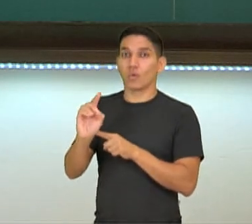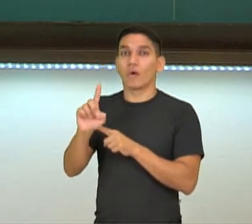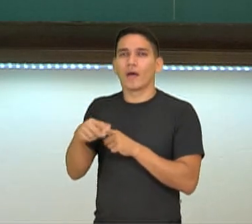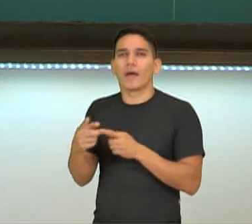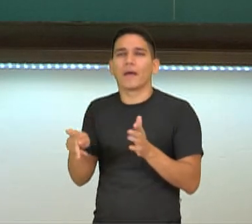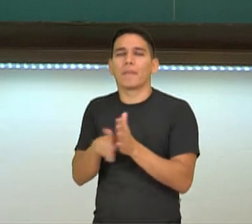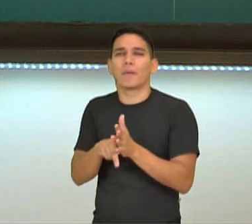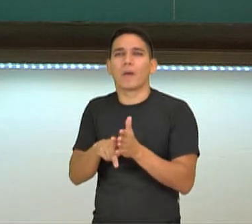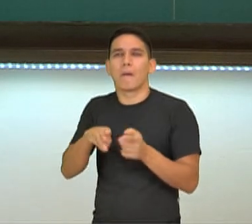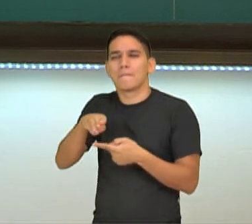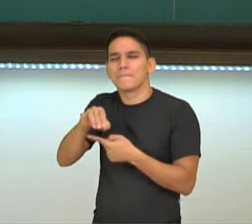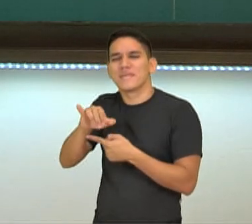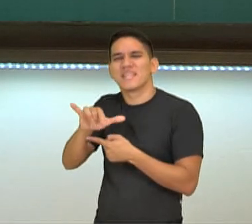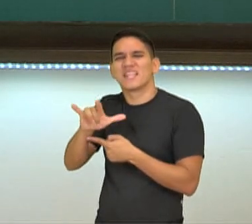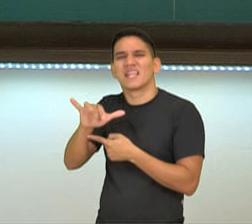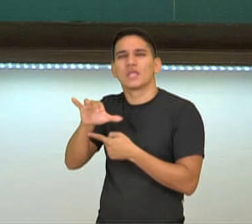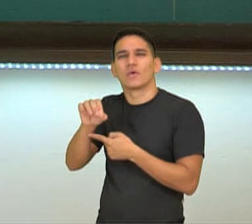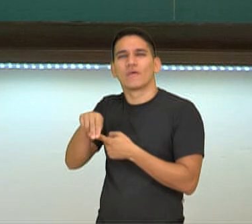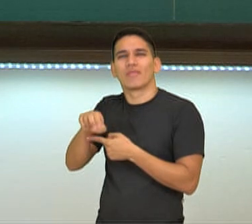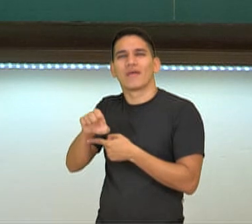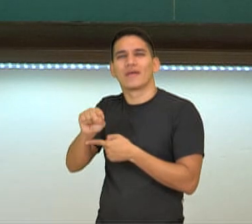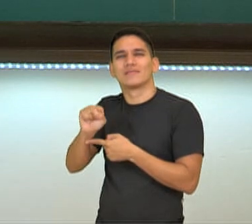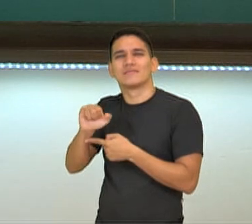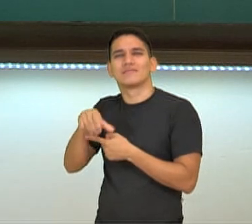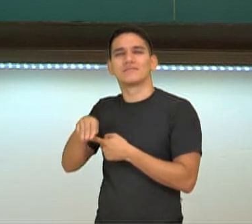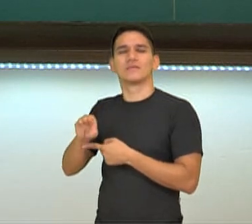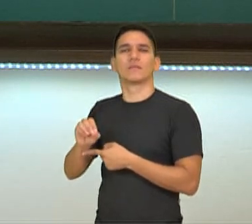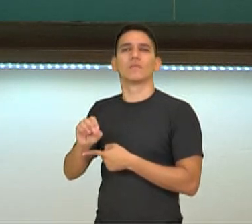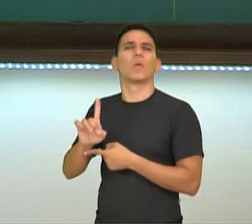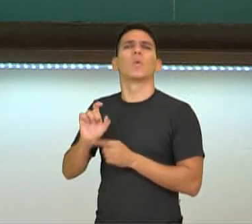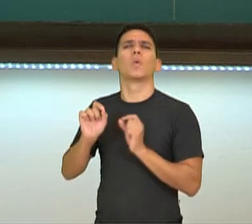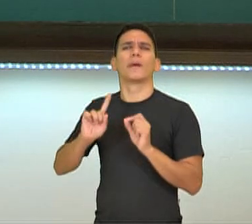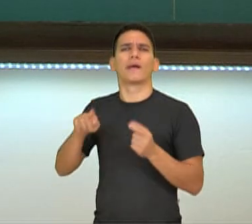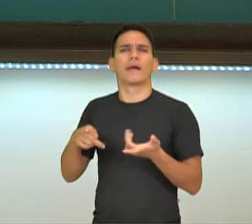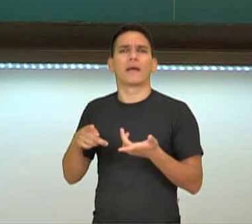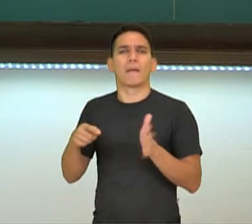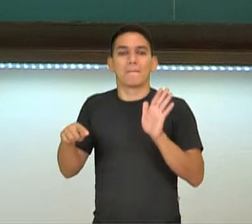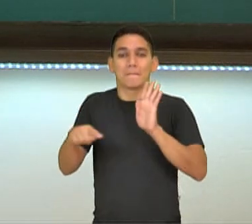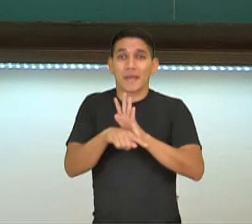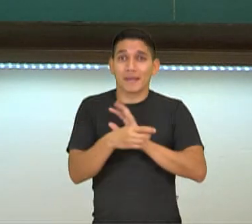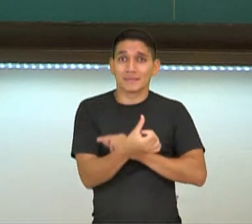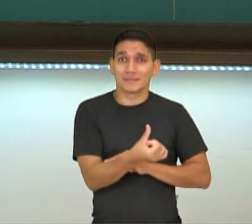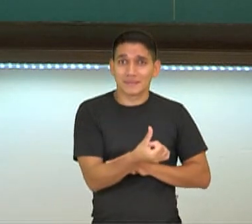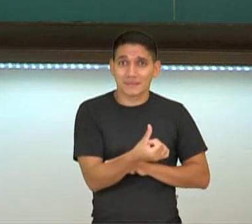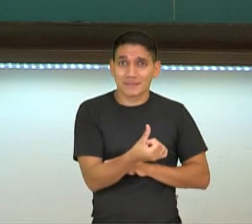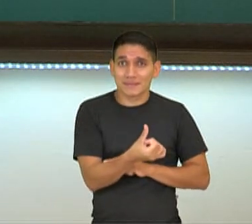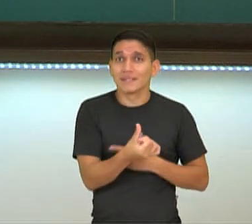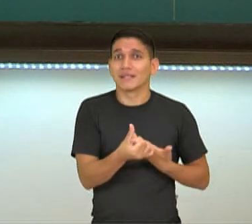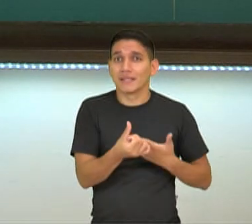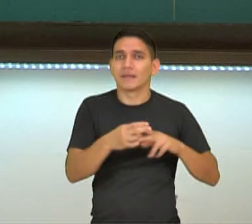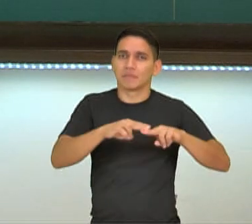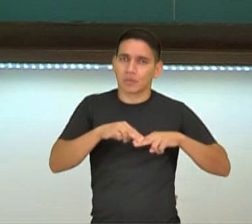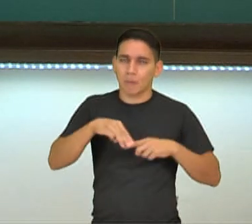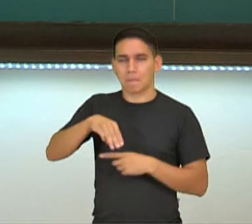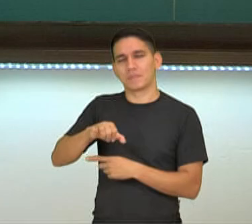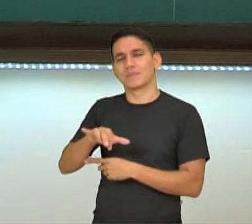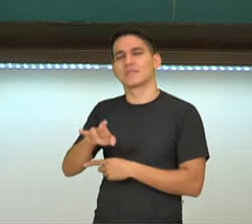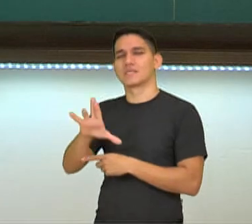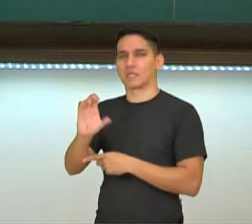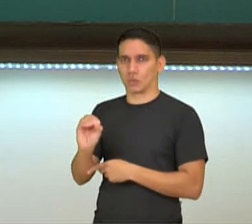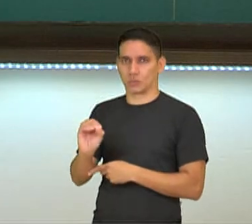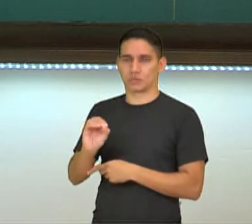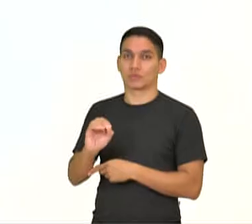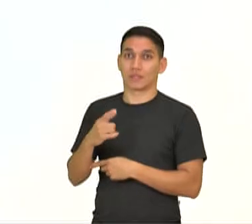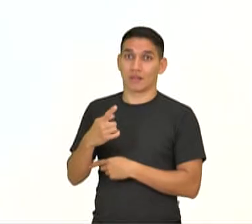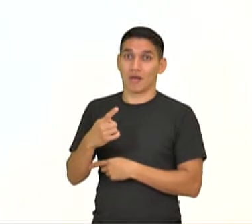do milionésimo. Milionésimo, né? Casa menos 6, tá? Micro vale 10 elevado a menos 6. Quer